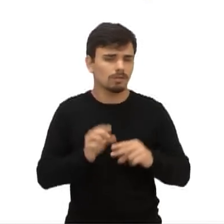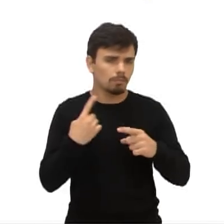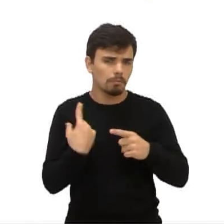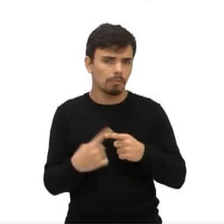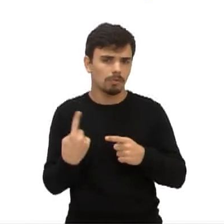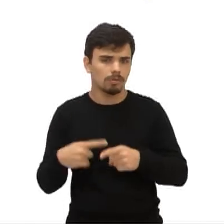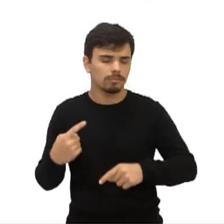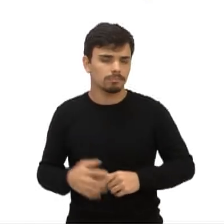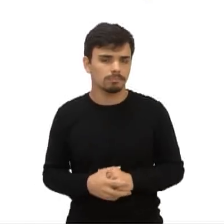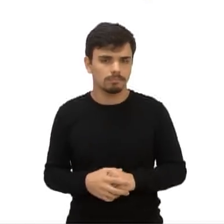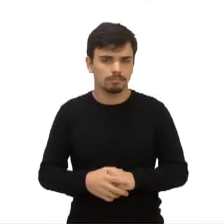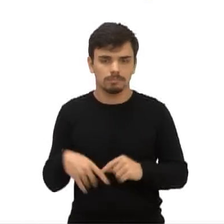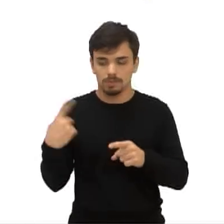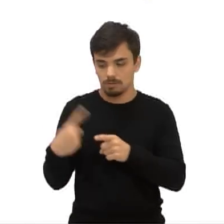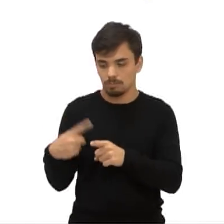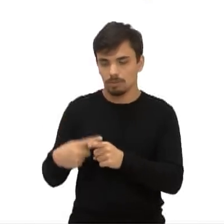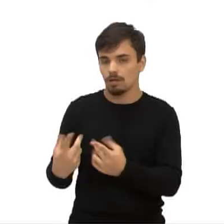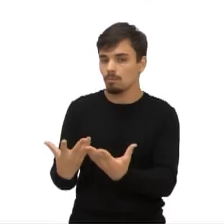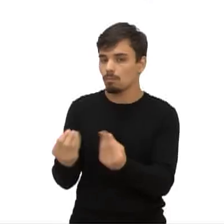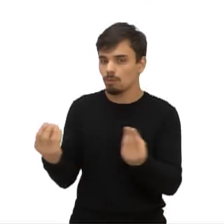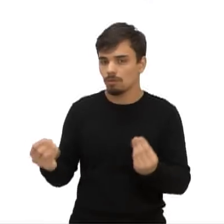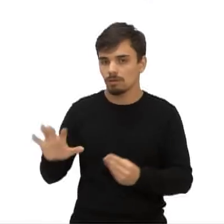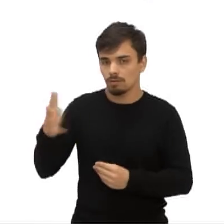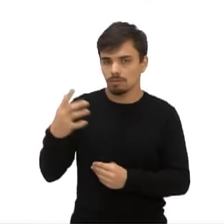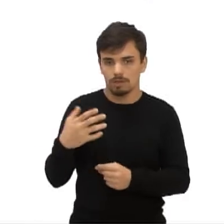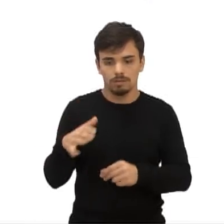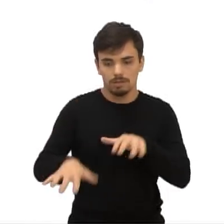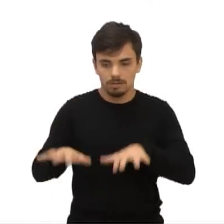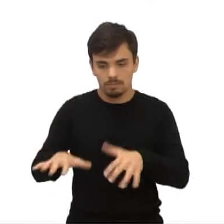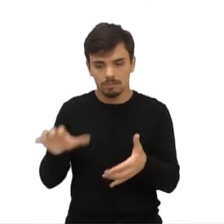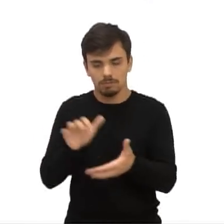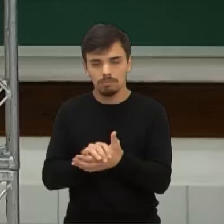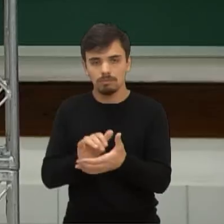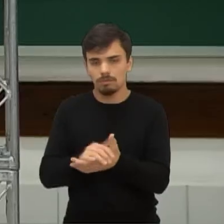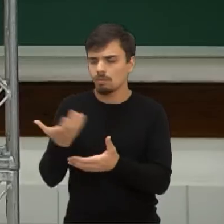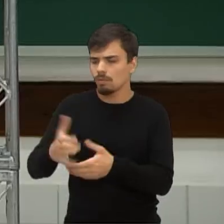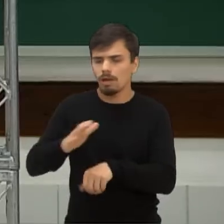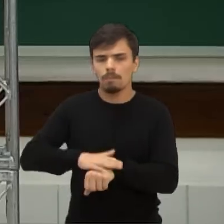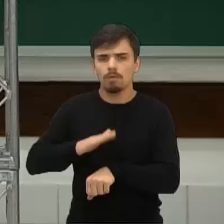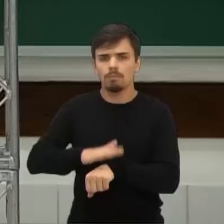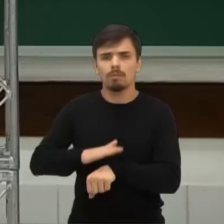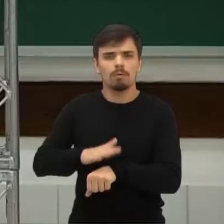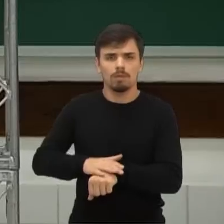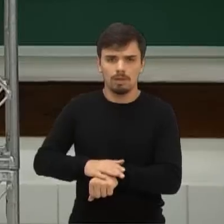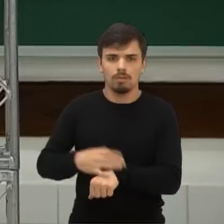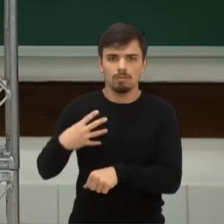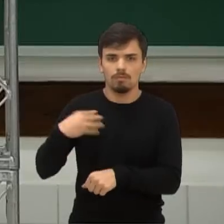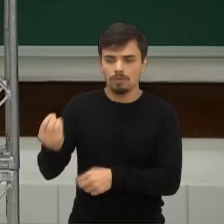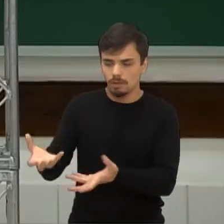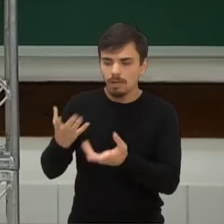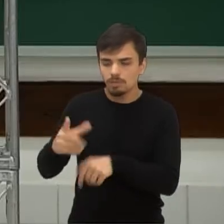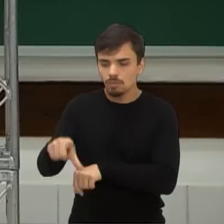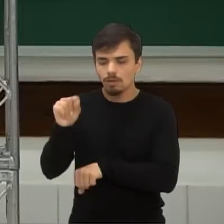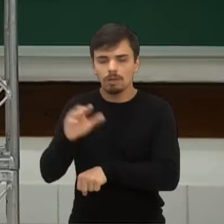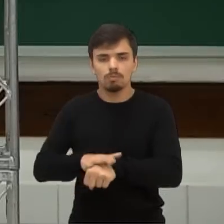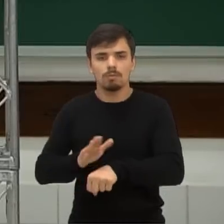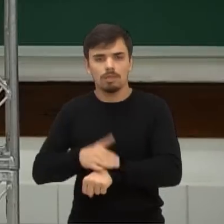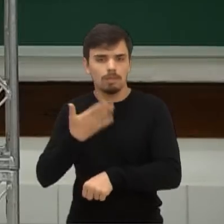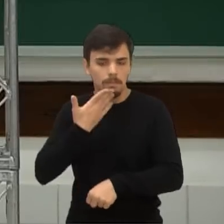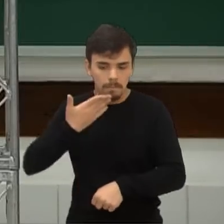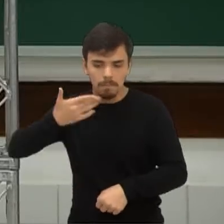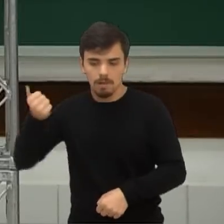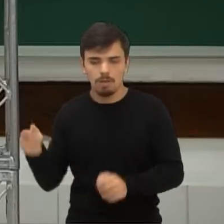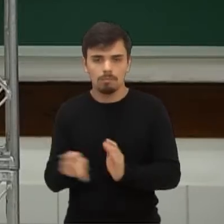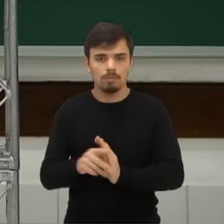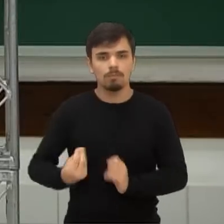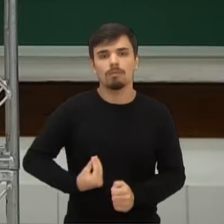quê, né? Porque muitas vezes o casal não quer naquele momento um filho, né? Ele quer escolher o melhor momento da vida,